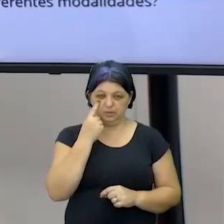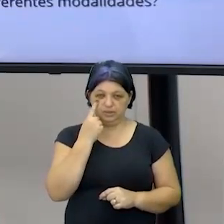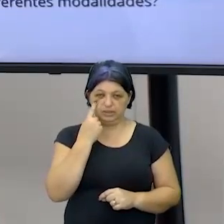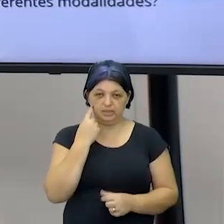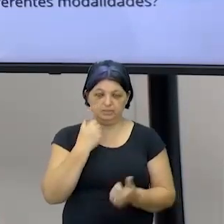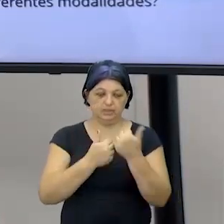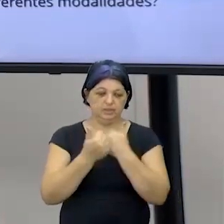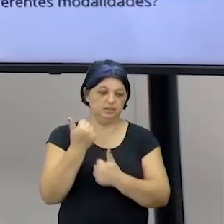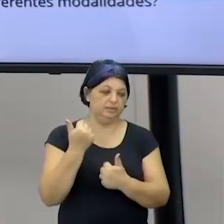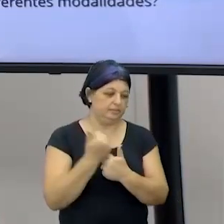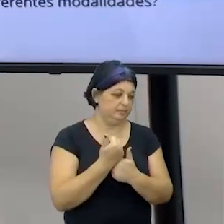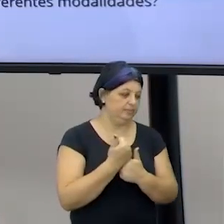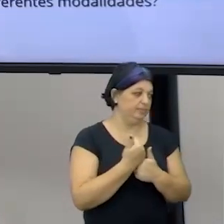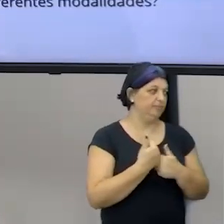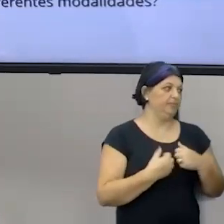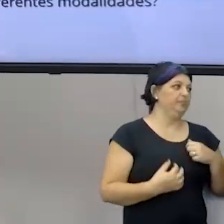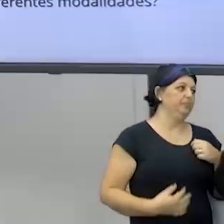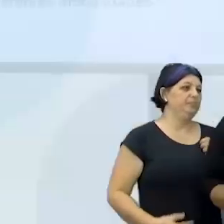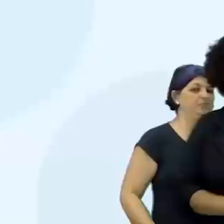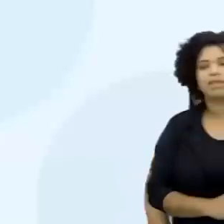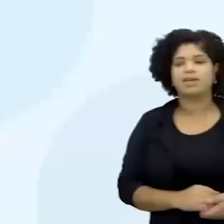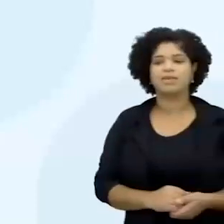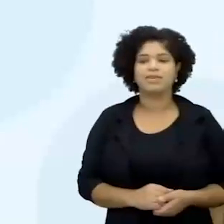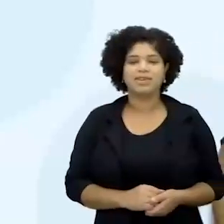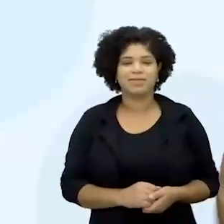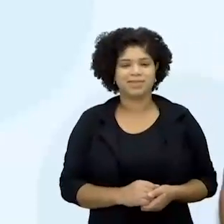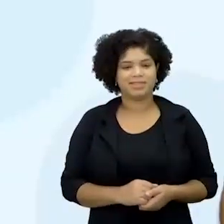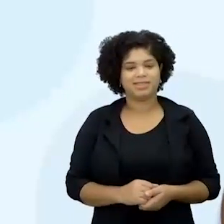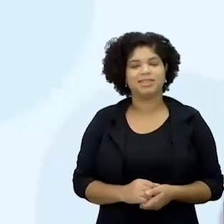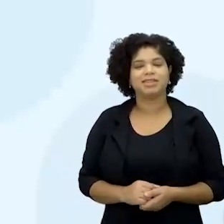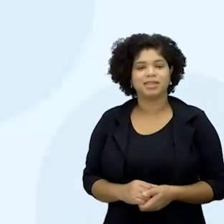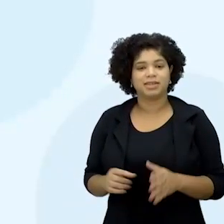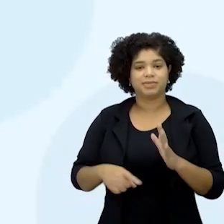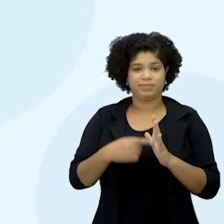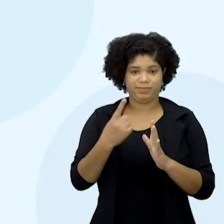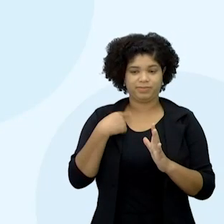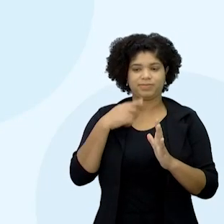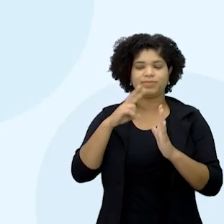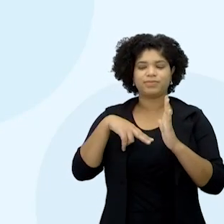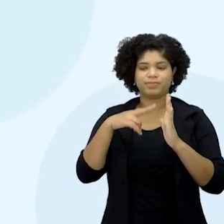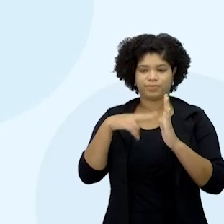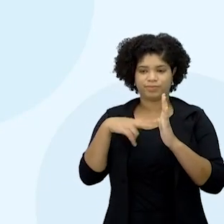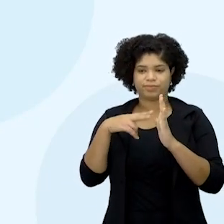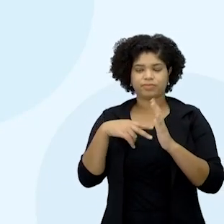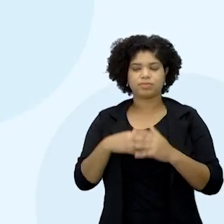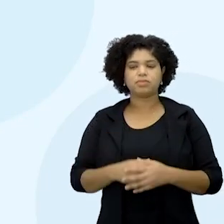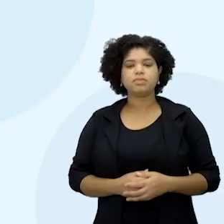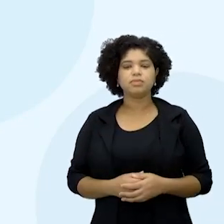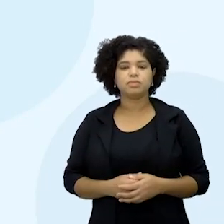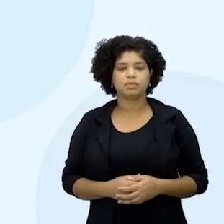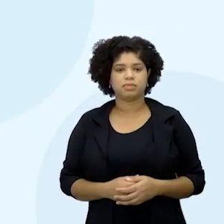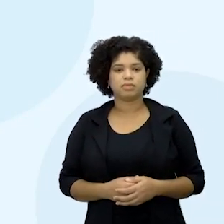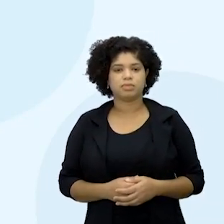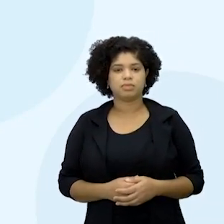algumas questões. Então vamos lá. Nós temos aí a primeira, dei uma lida, vou beber uma aguinha.